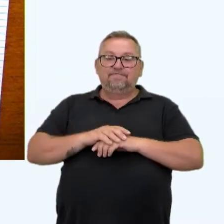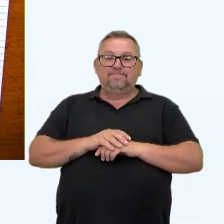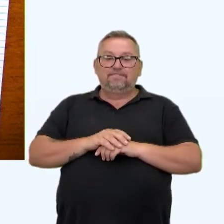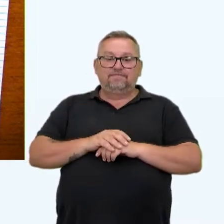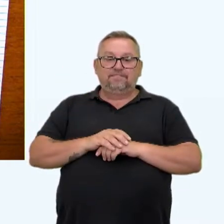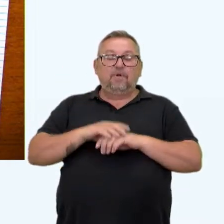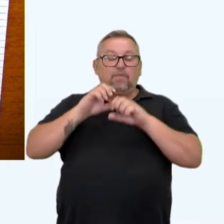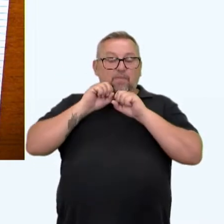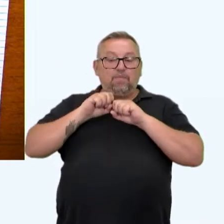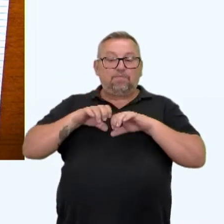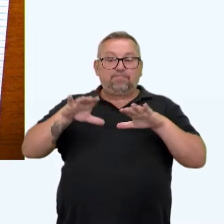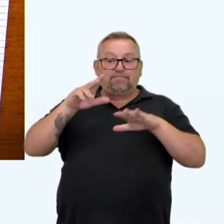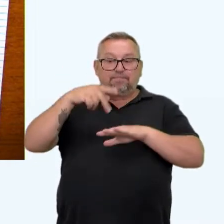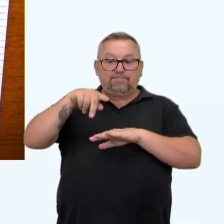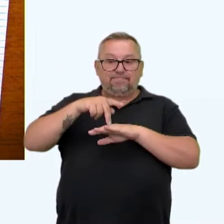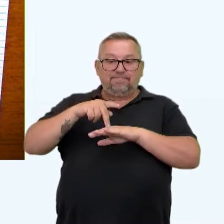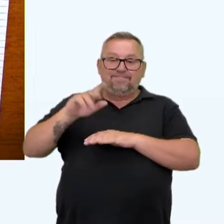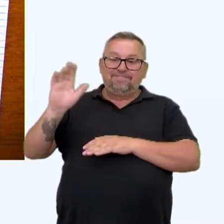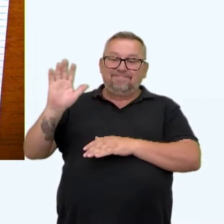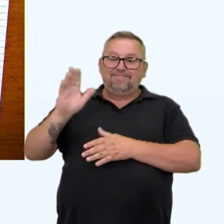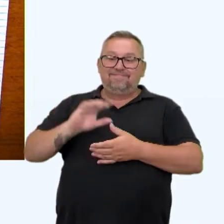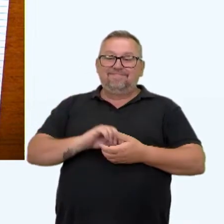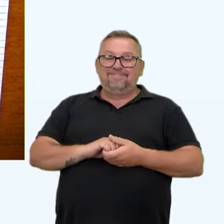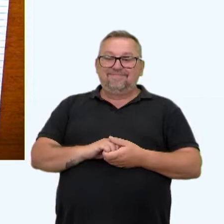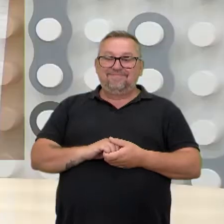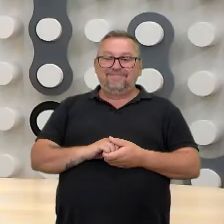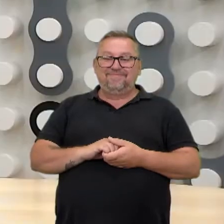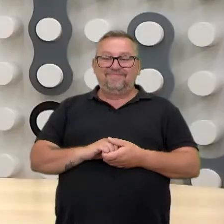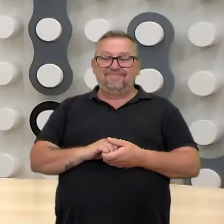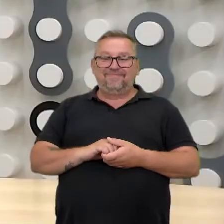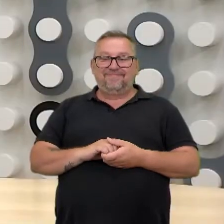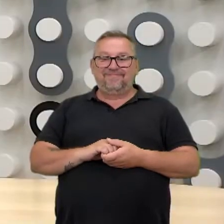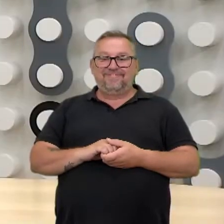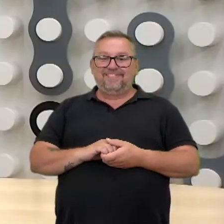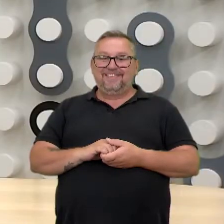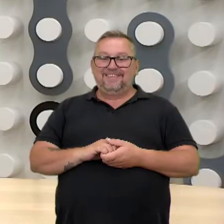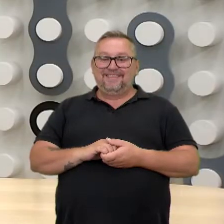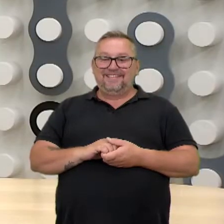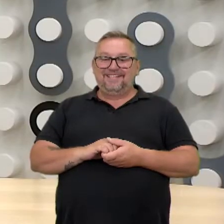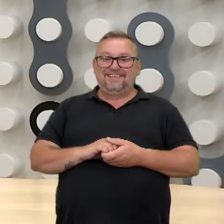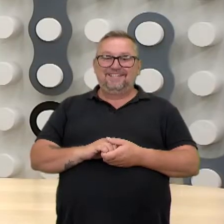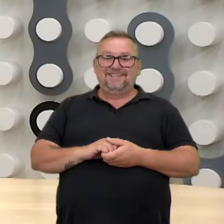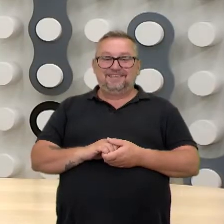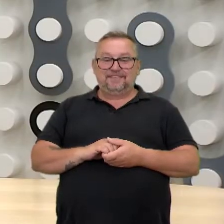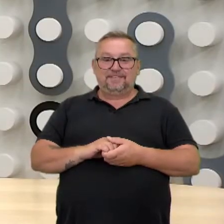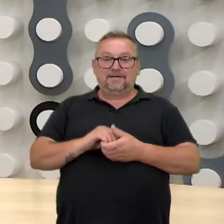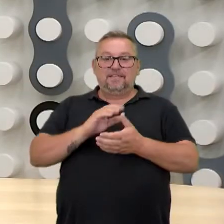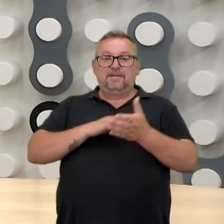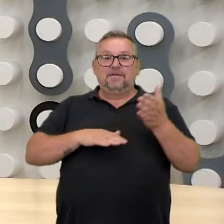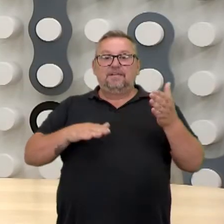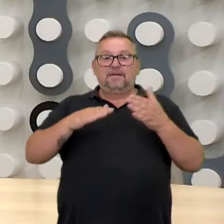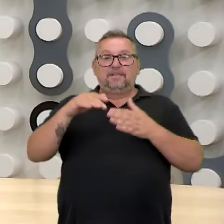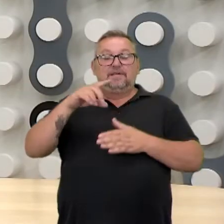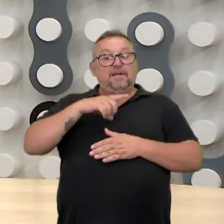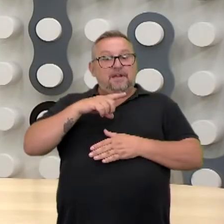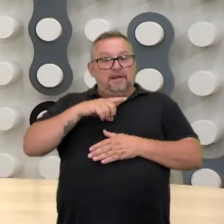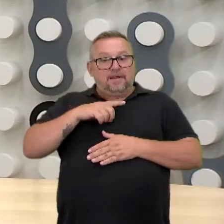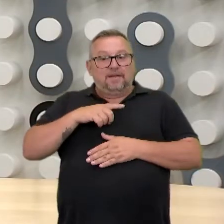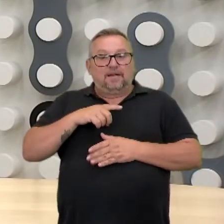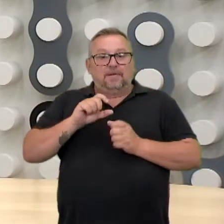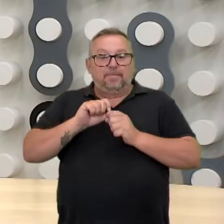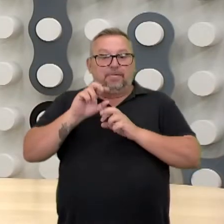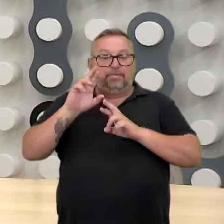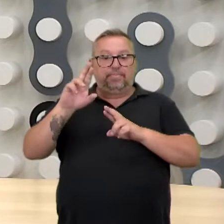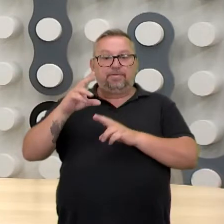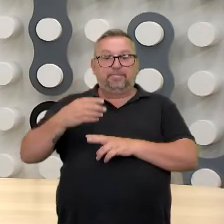disseminar informação sobre o país. Até a próxima! É isso aí. Então, quando a gente tem aí a questão aí da expectativa